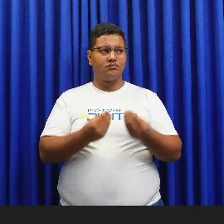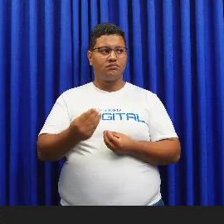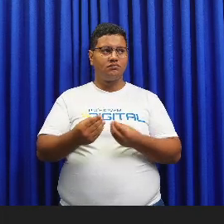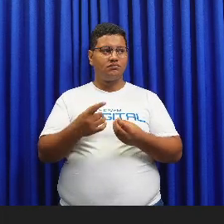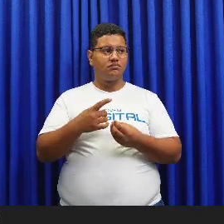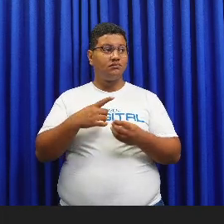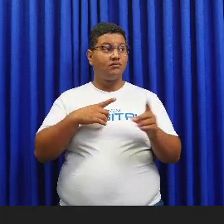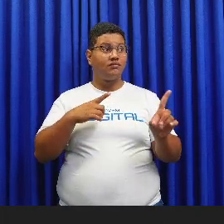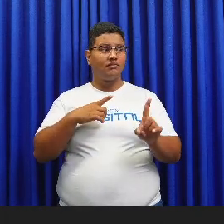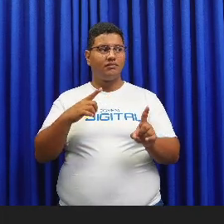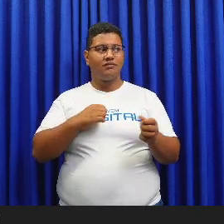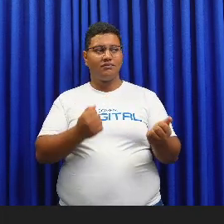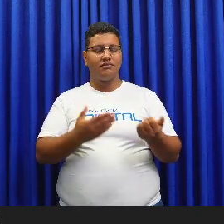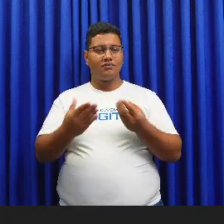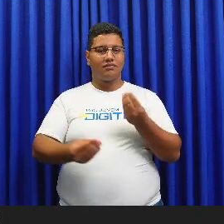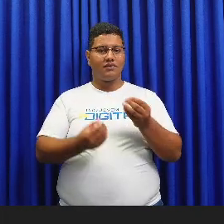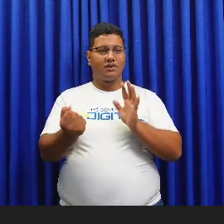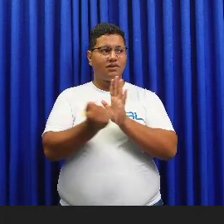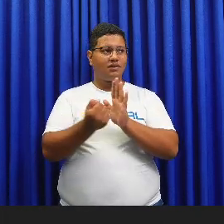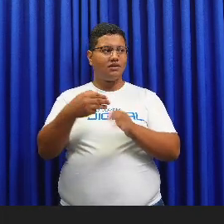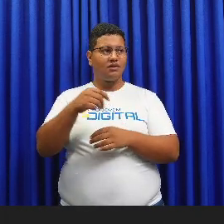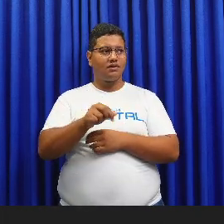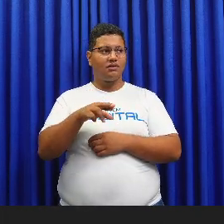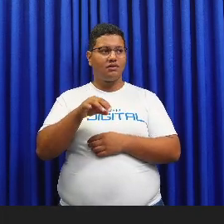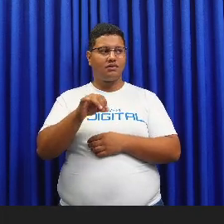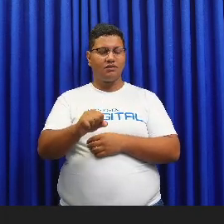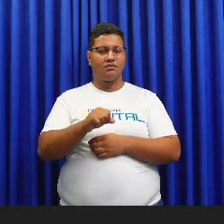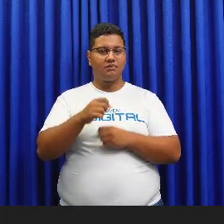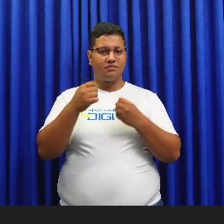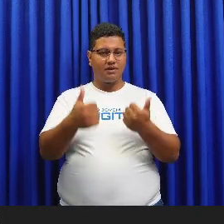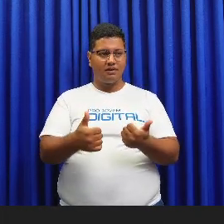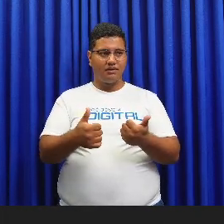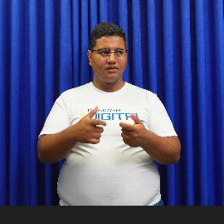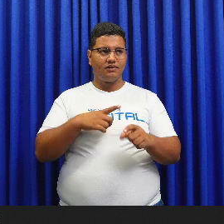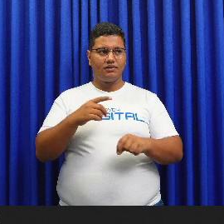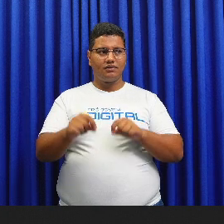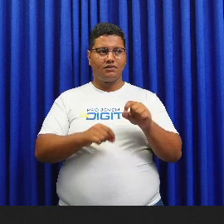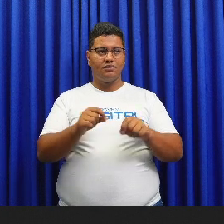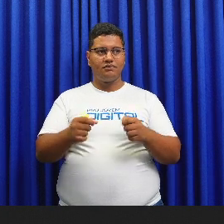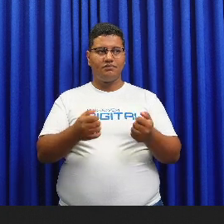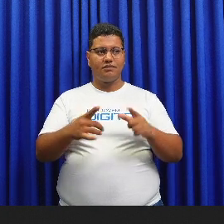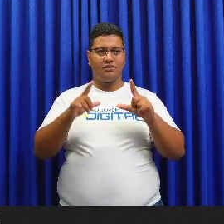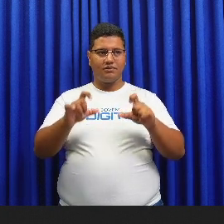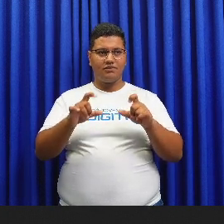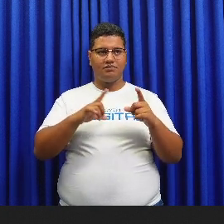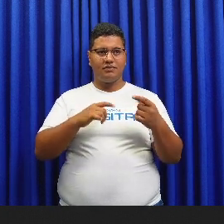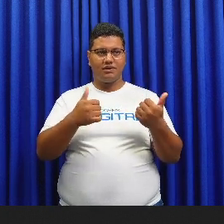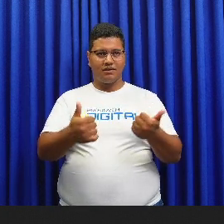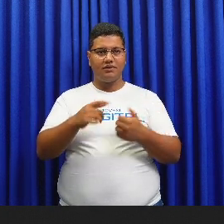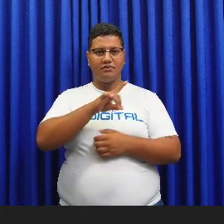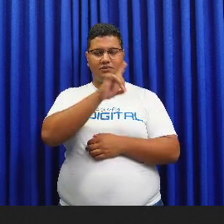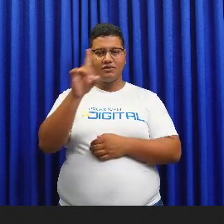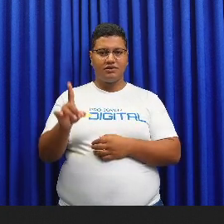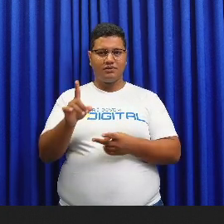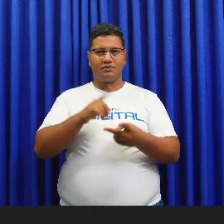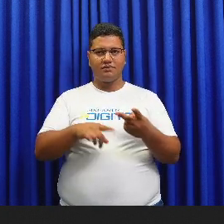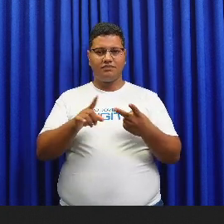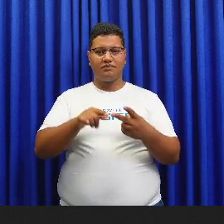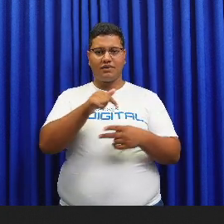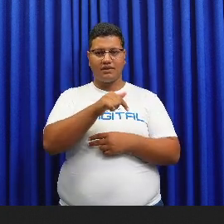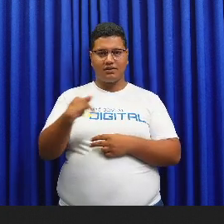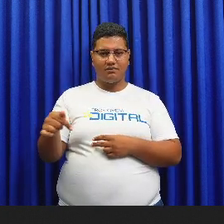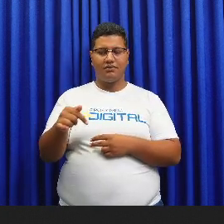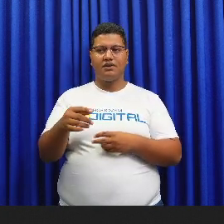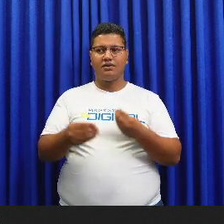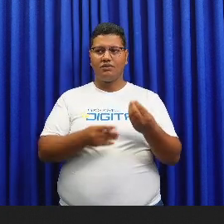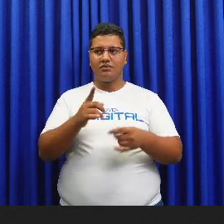vou ter esse compromisso com o Marcos Clarence, beleza? Vou lá, vou tirar minha foto, beleza. Aqui eu posso marcar por dia, pode ser por